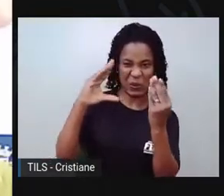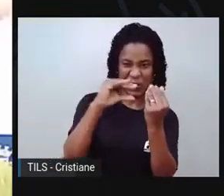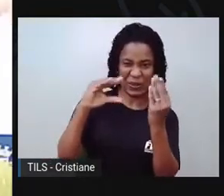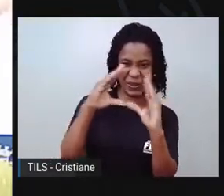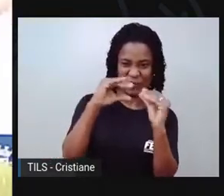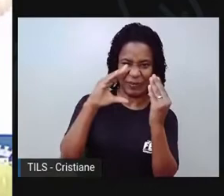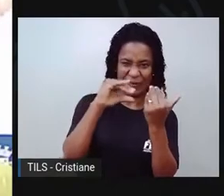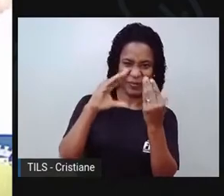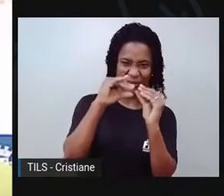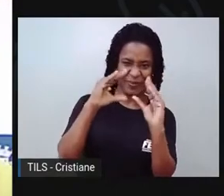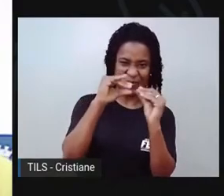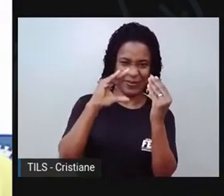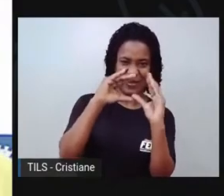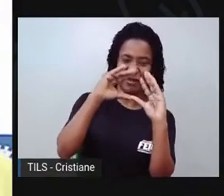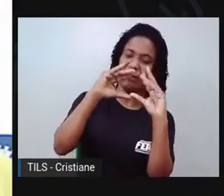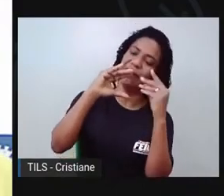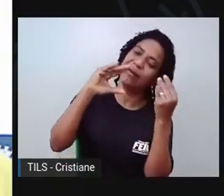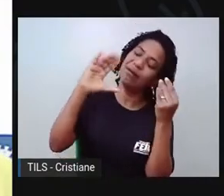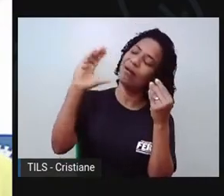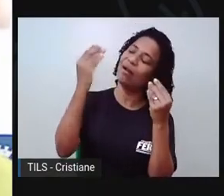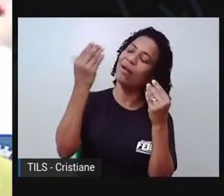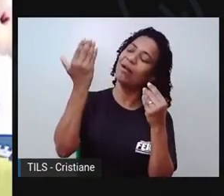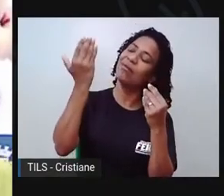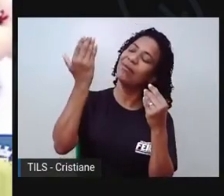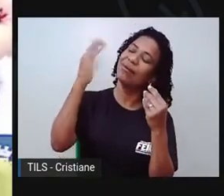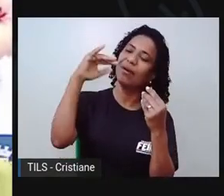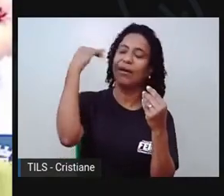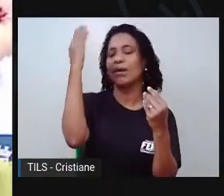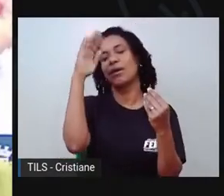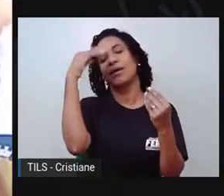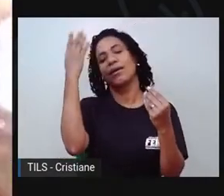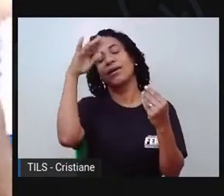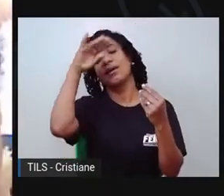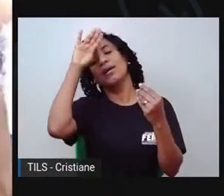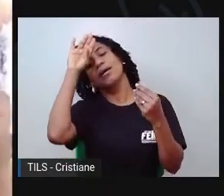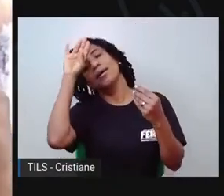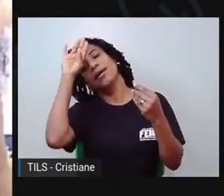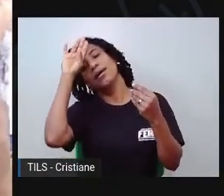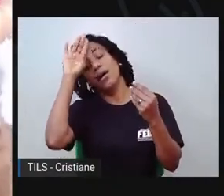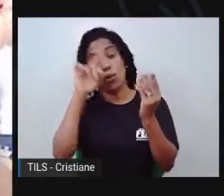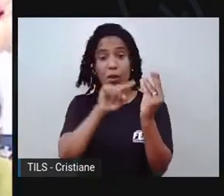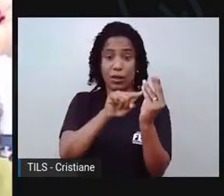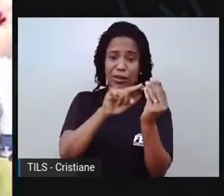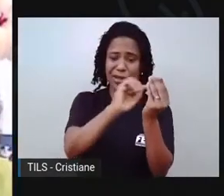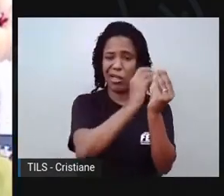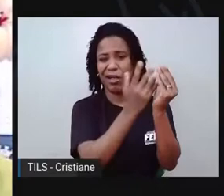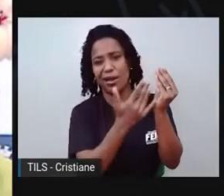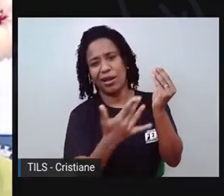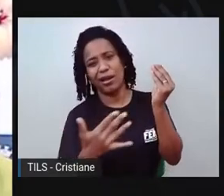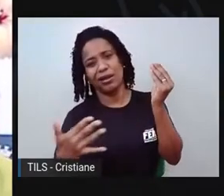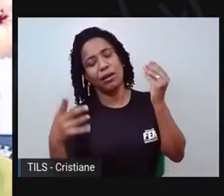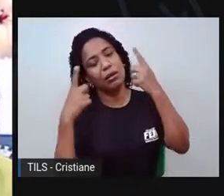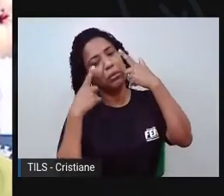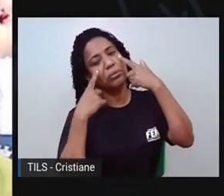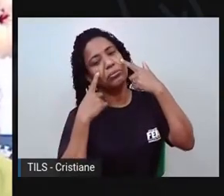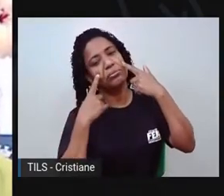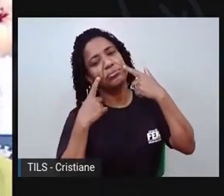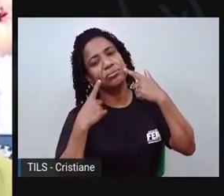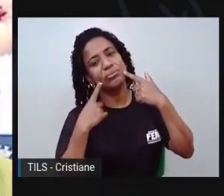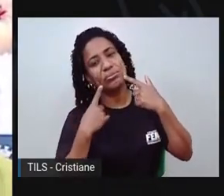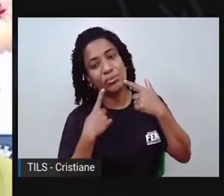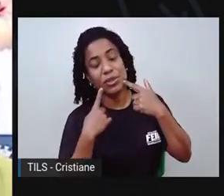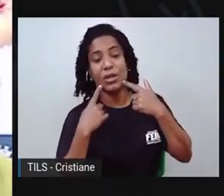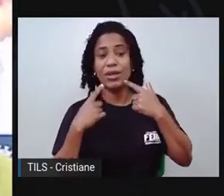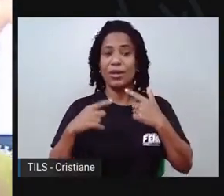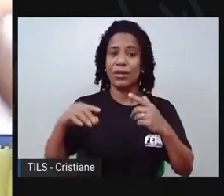quando o cravo desmaia, oh, desmaiei, quando a rosa chora, chorei, quando eles